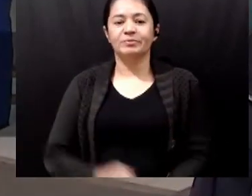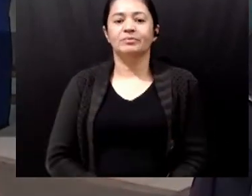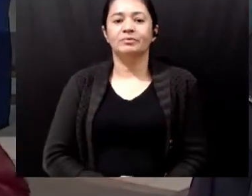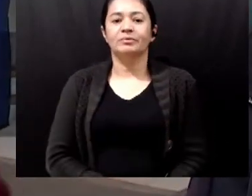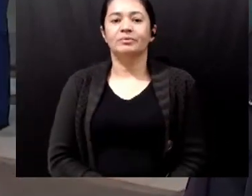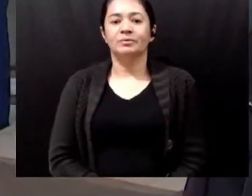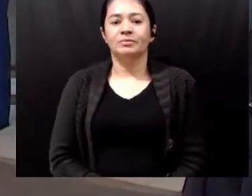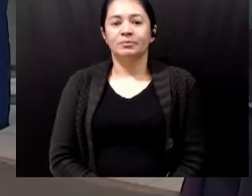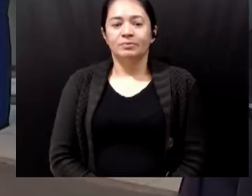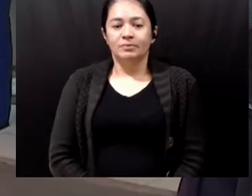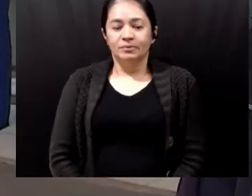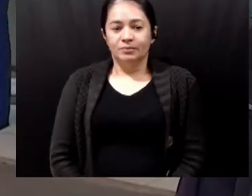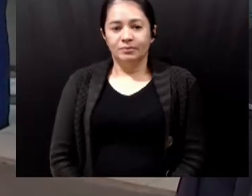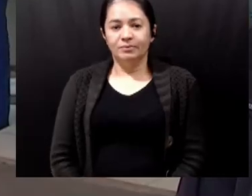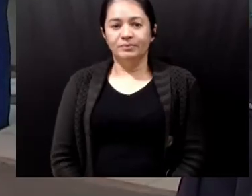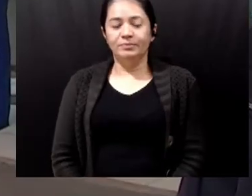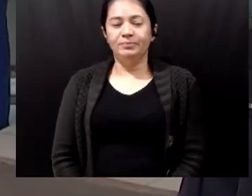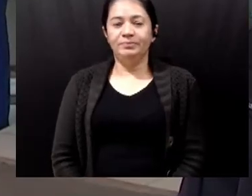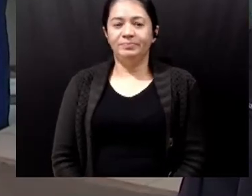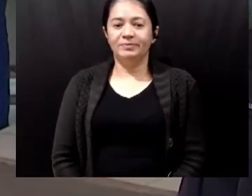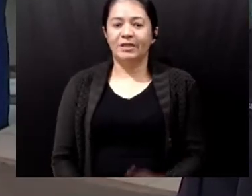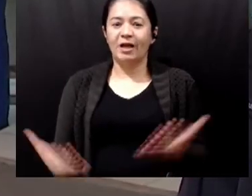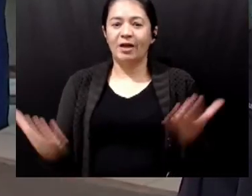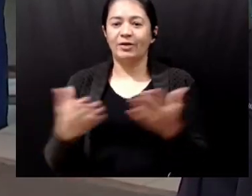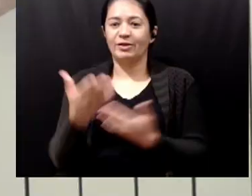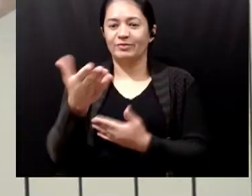cepatcampinas@gmail.com. Gabriel, eu volto com você aí no estúdio.